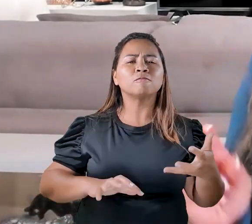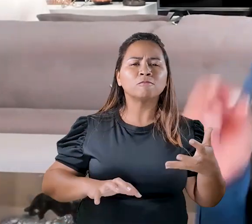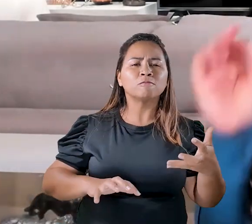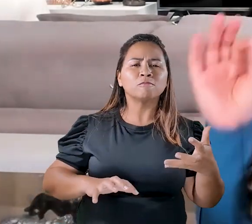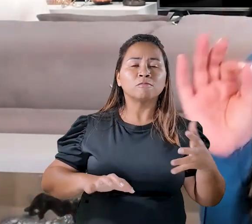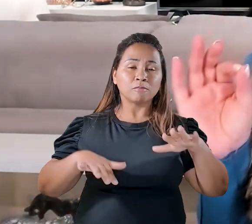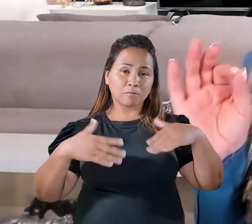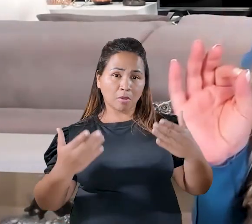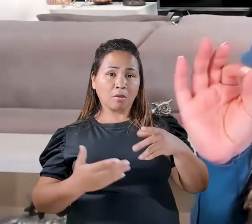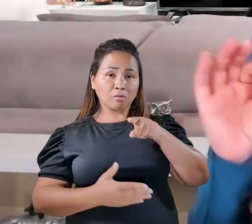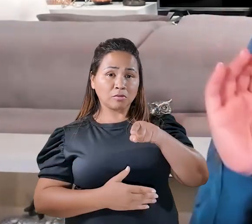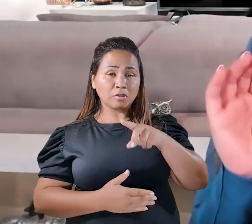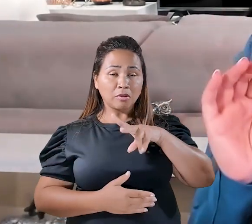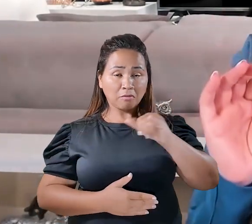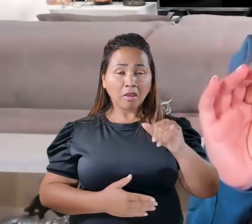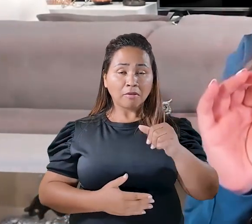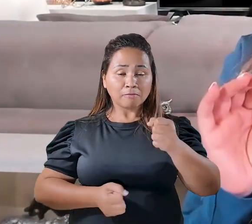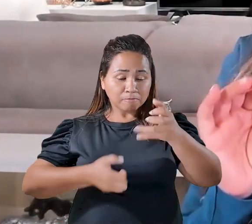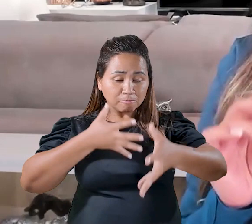Então você vai dizer: